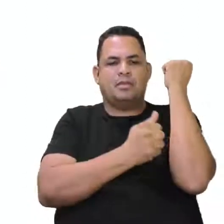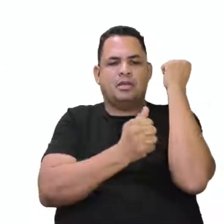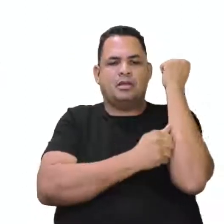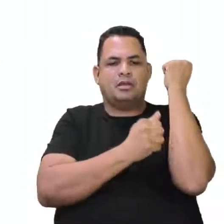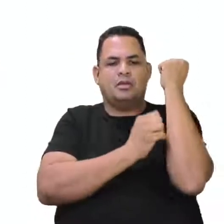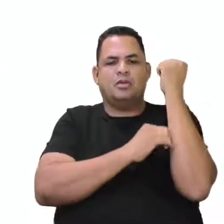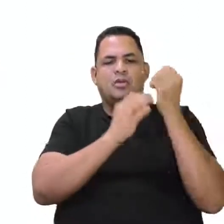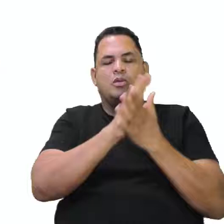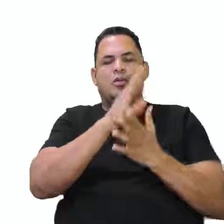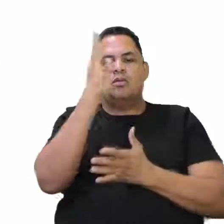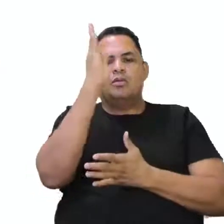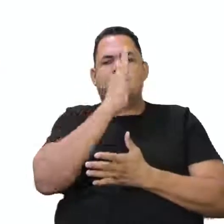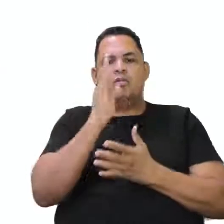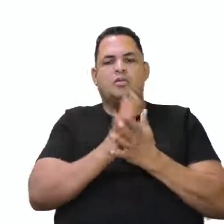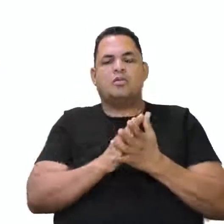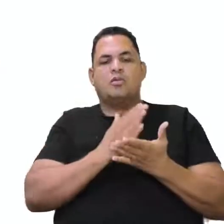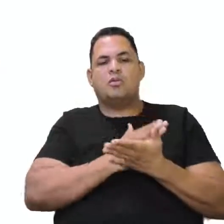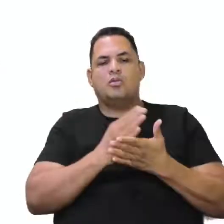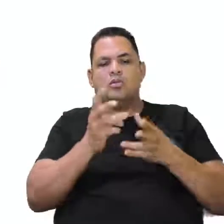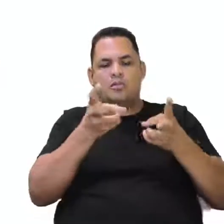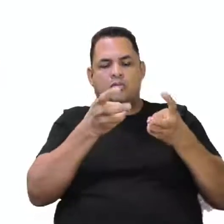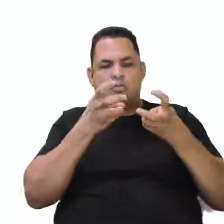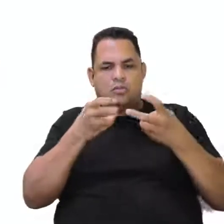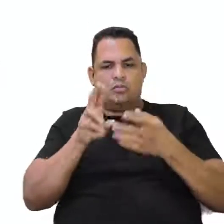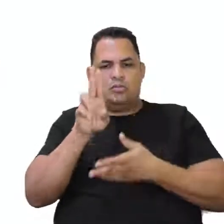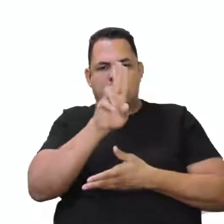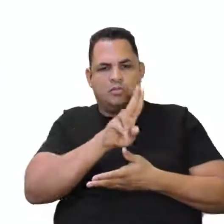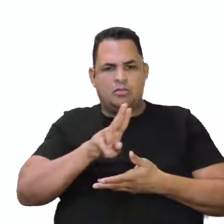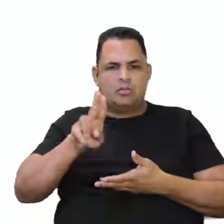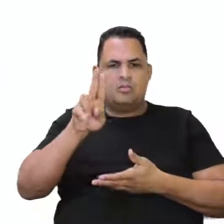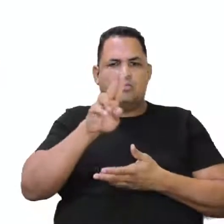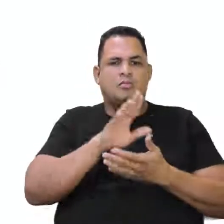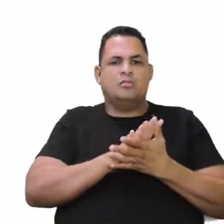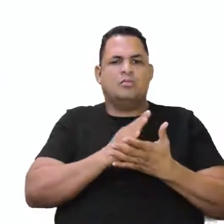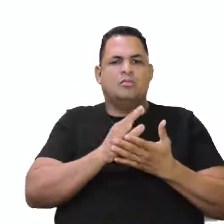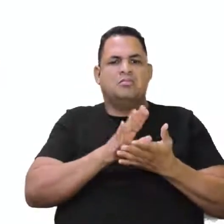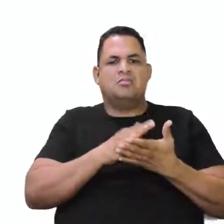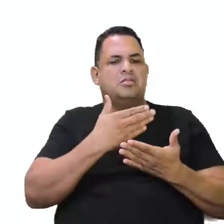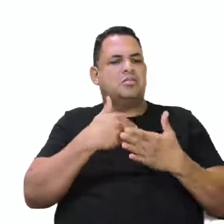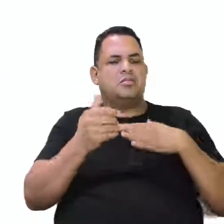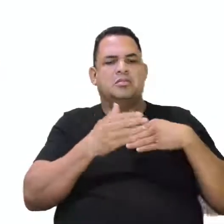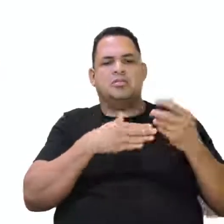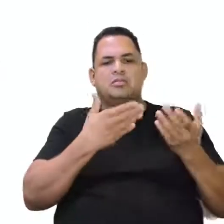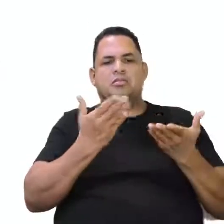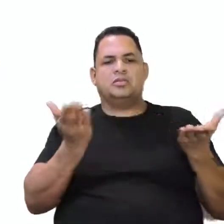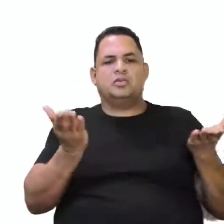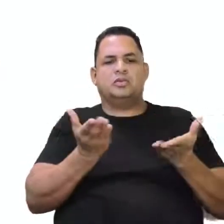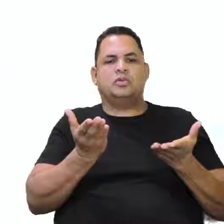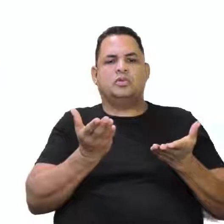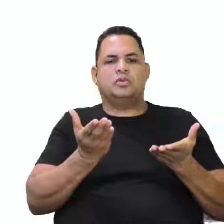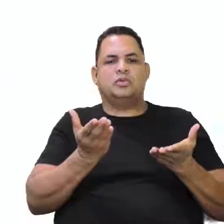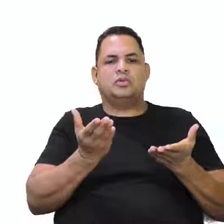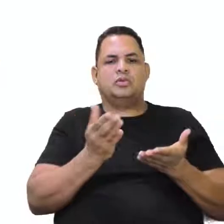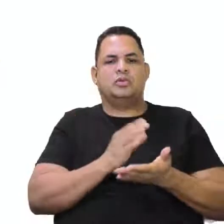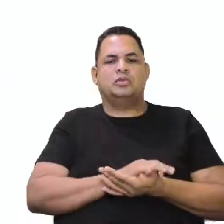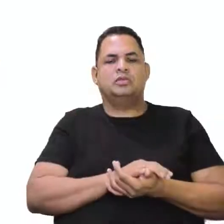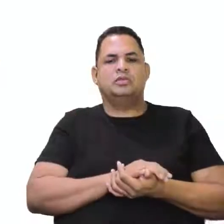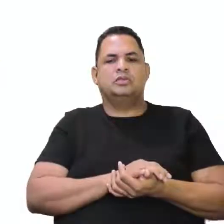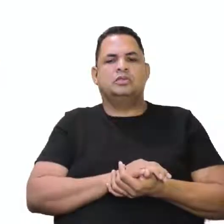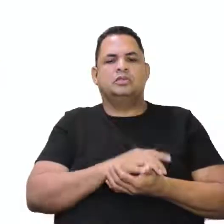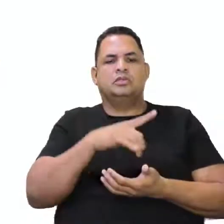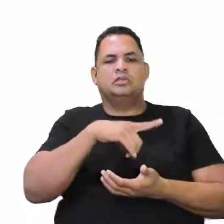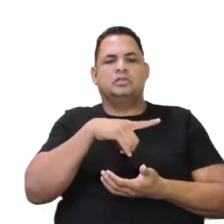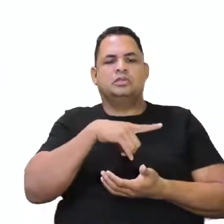ser extraído, começou a ser utilizado de forma desordenada e hoje a